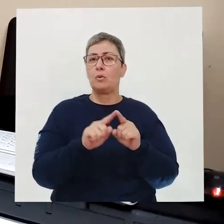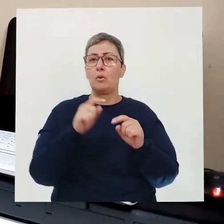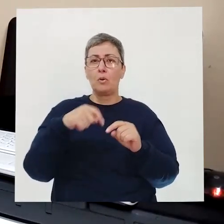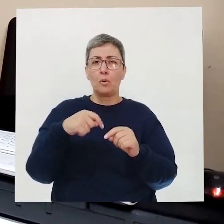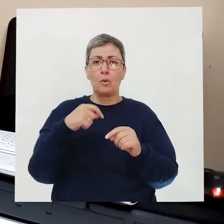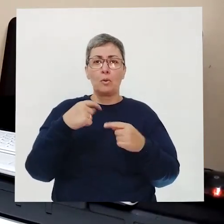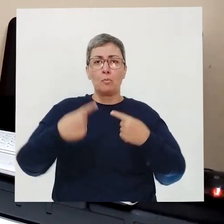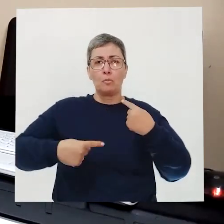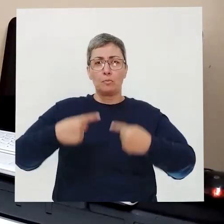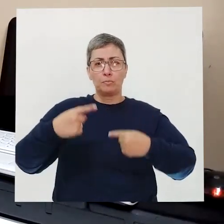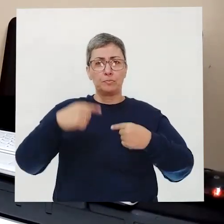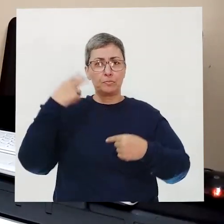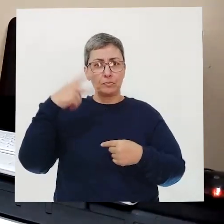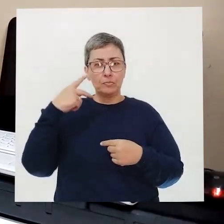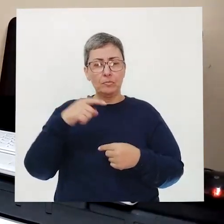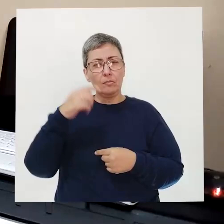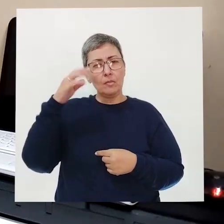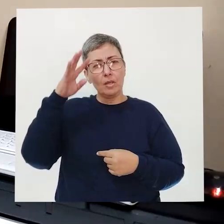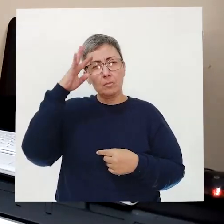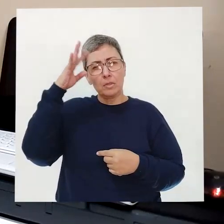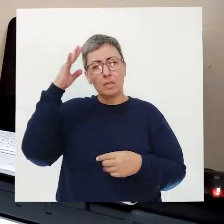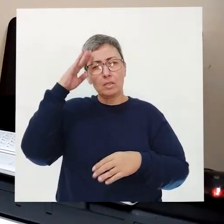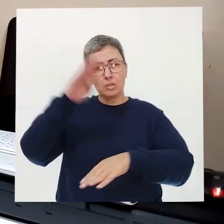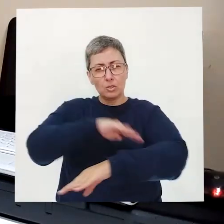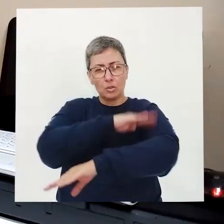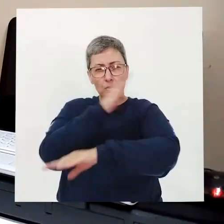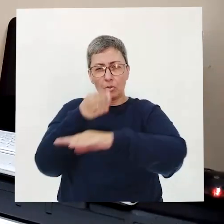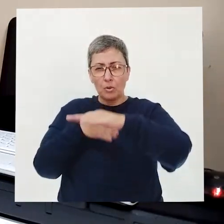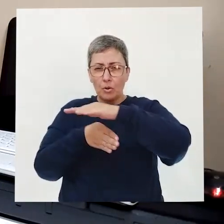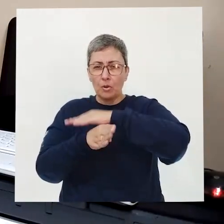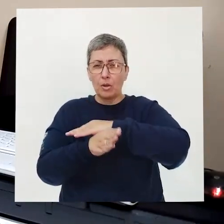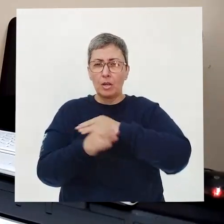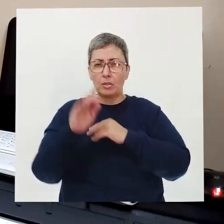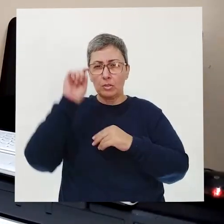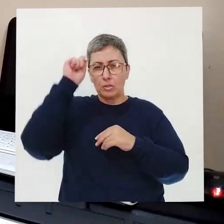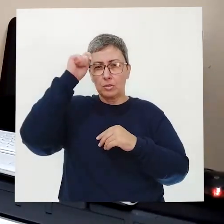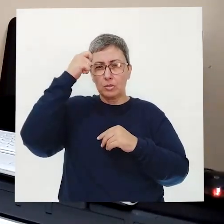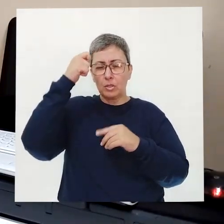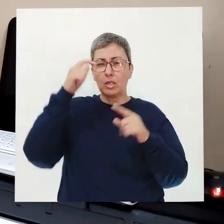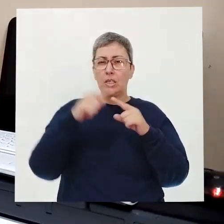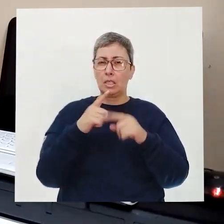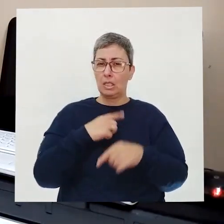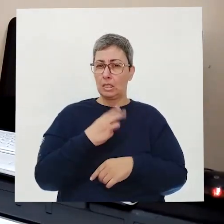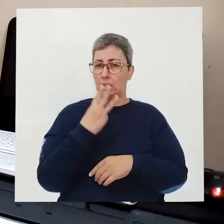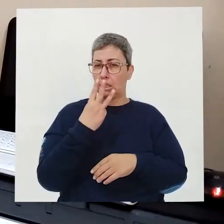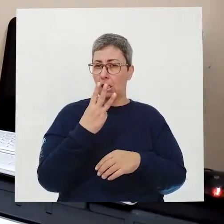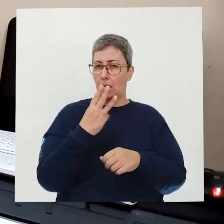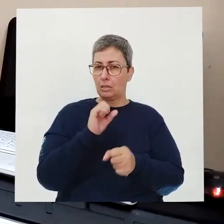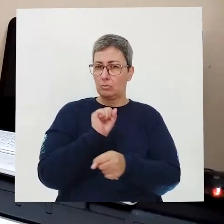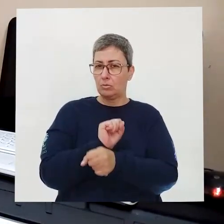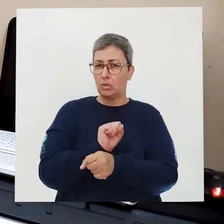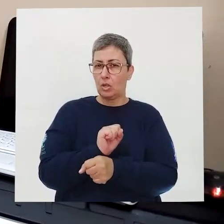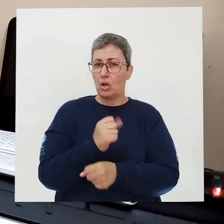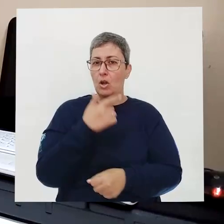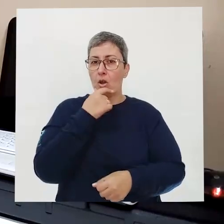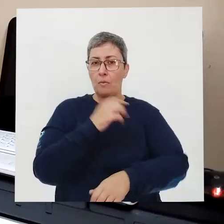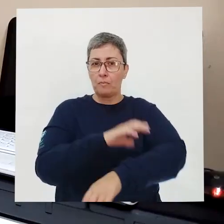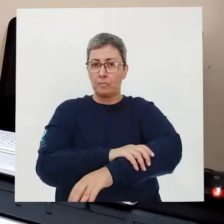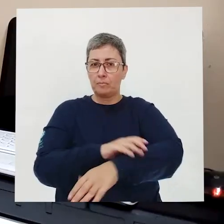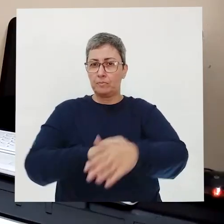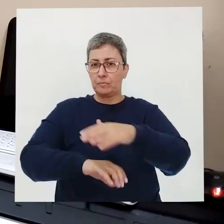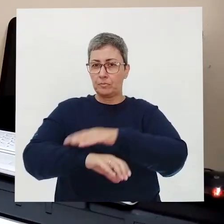político. Imagine uma caverna escura na qual existiam 3 prisioneiros. Os braços